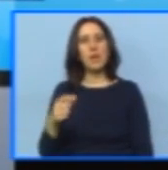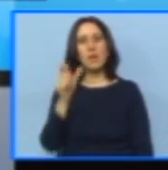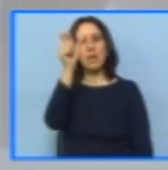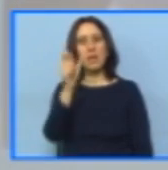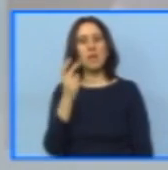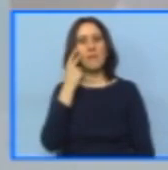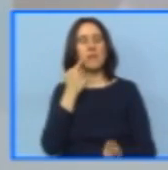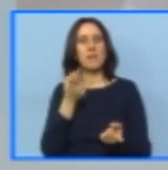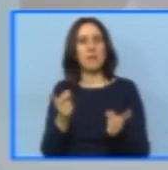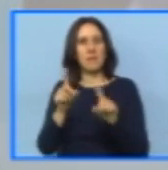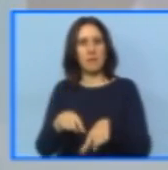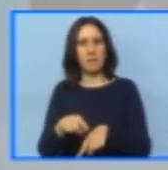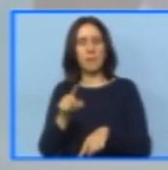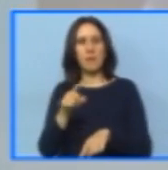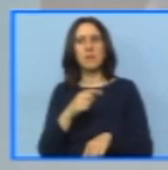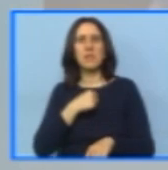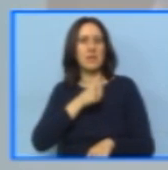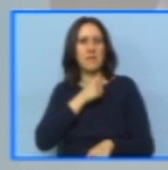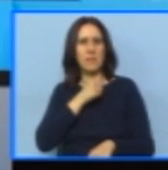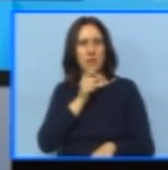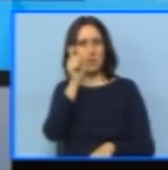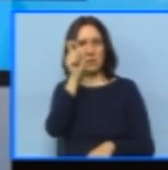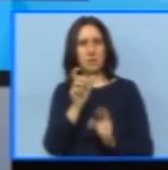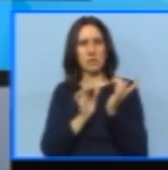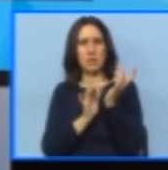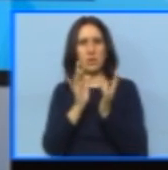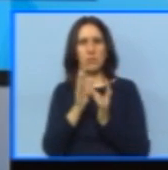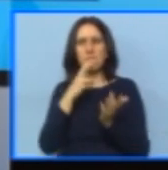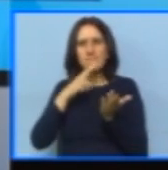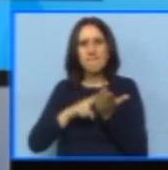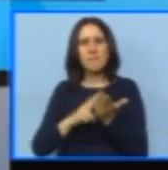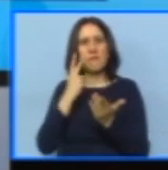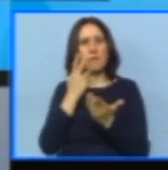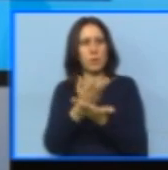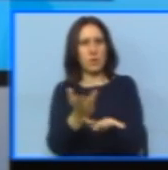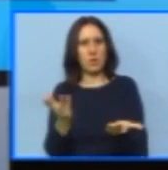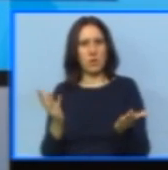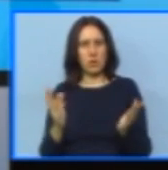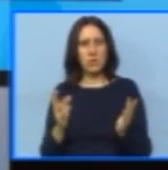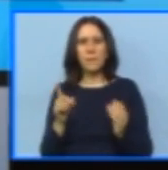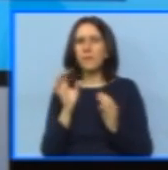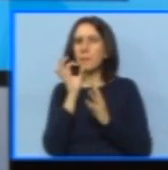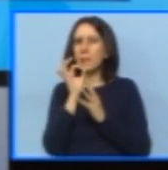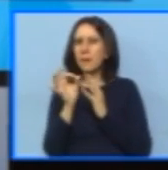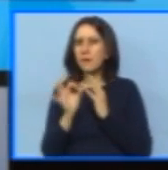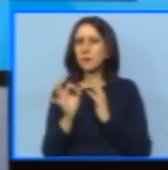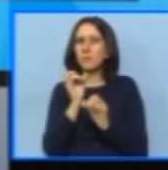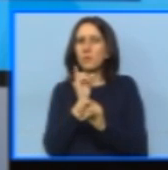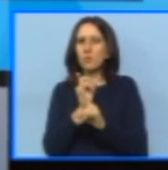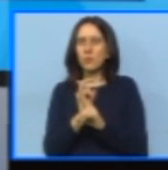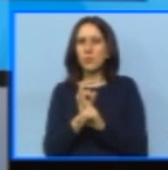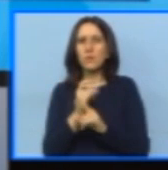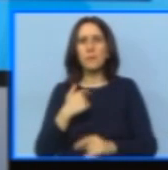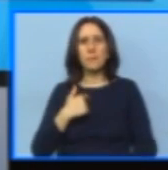ressuscitado, àquele Cristo que aparece como realidade viva para nós. Há outros aspectos que me